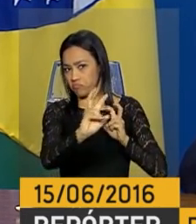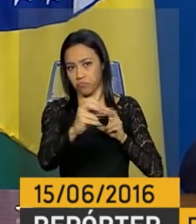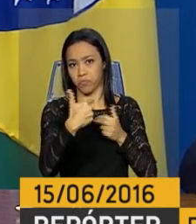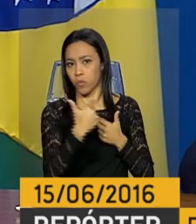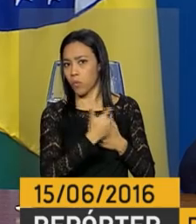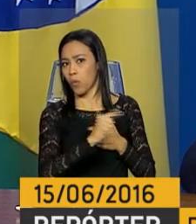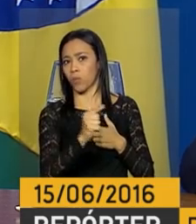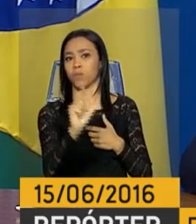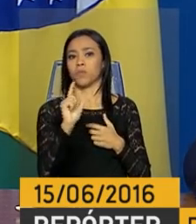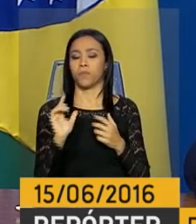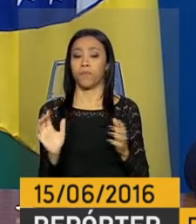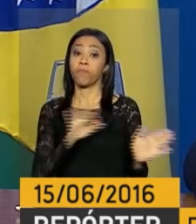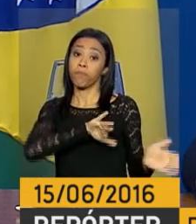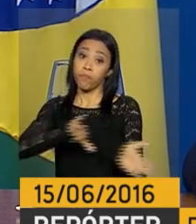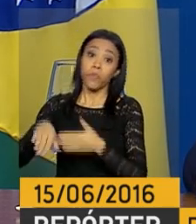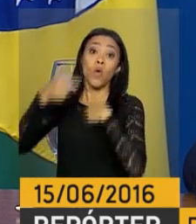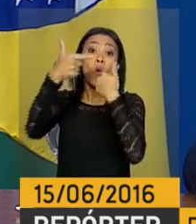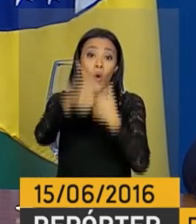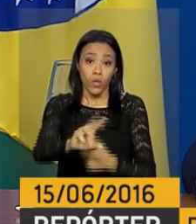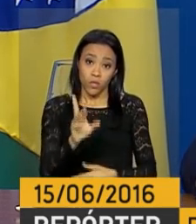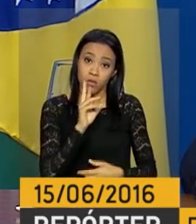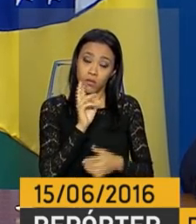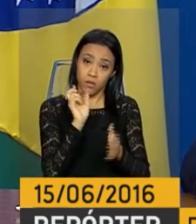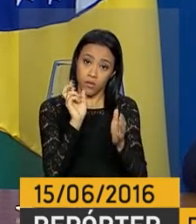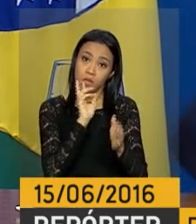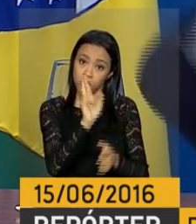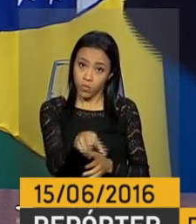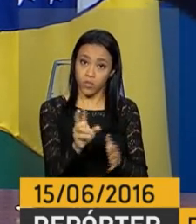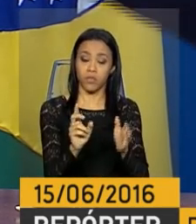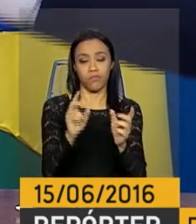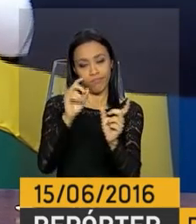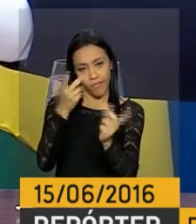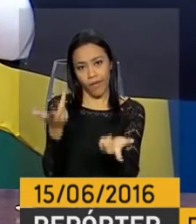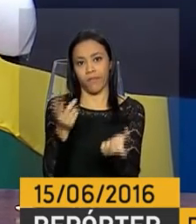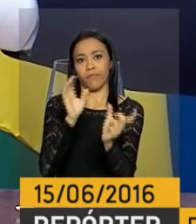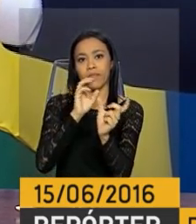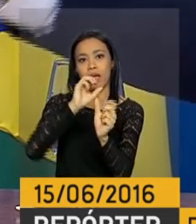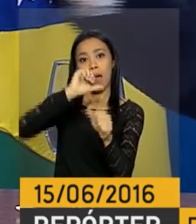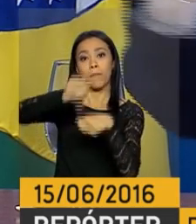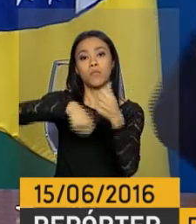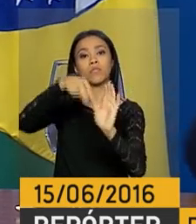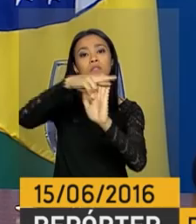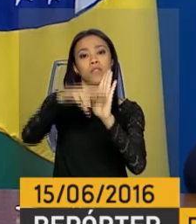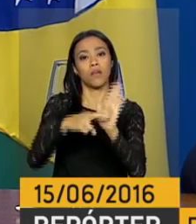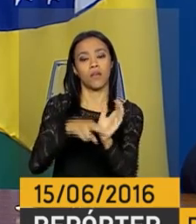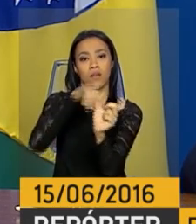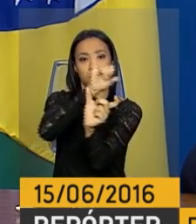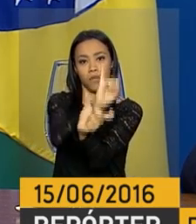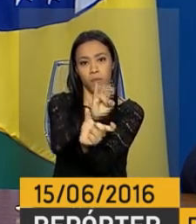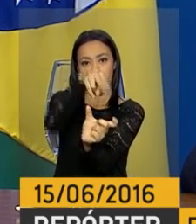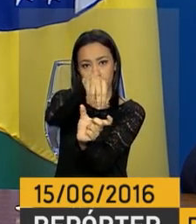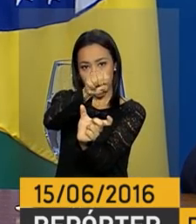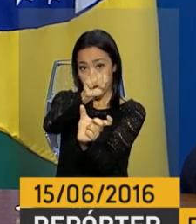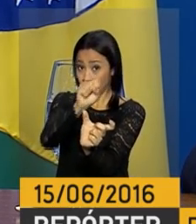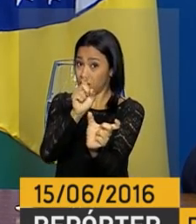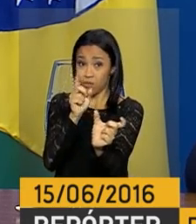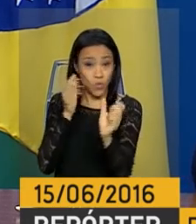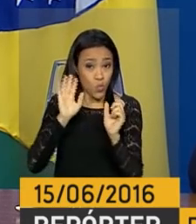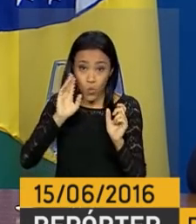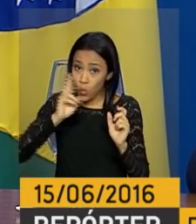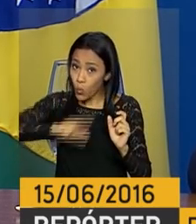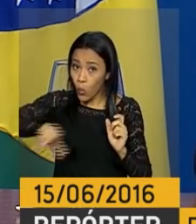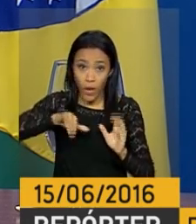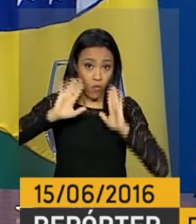a da previdência, de fato, não é o foco de hoje. Existe um uma força tarefa eh